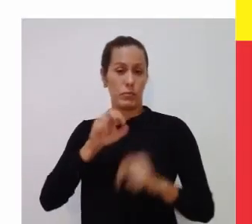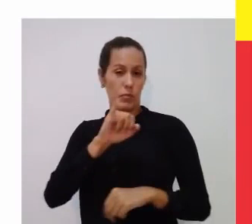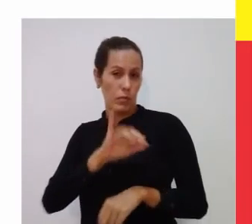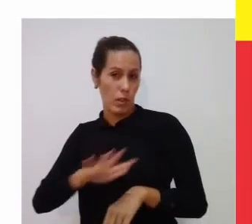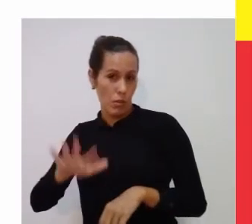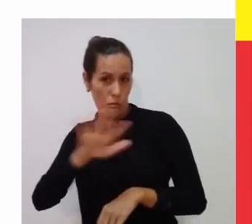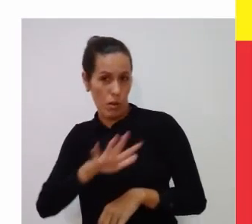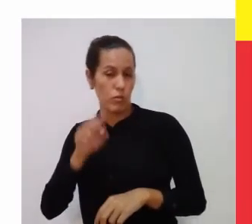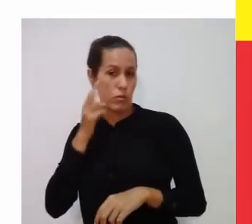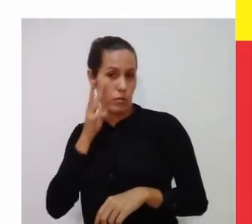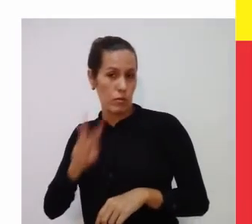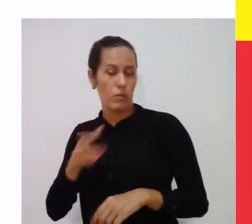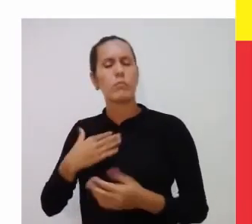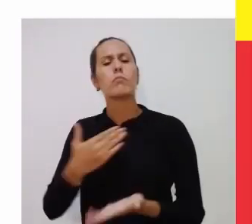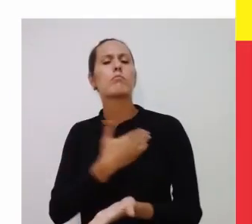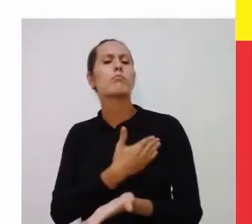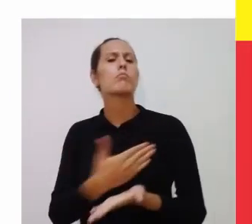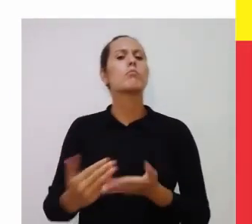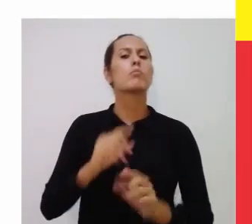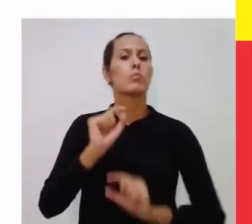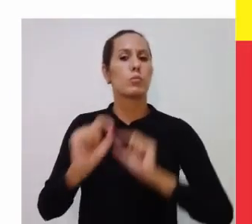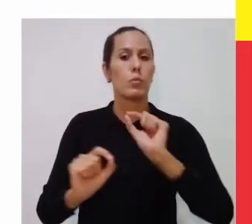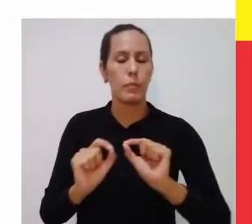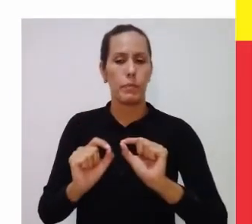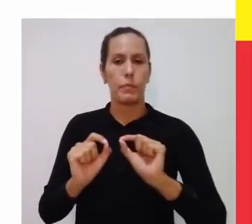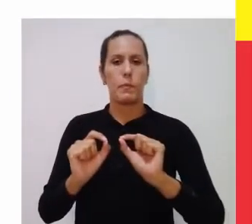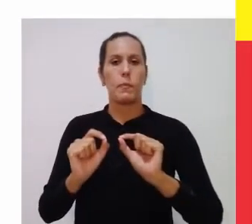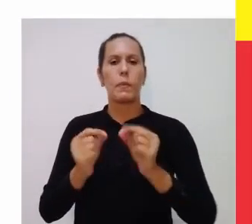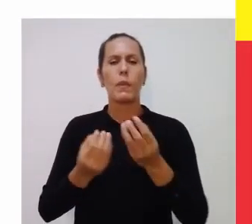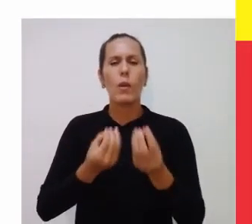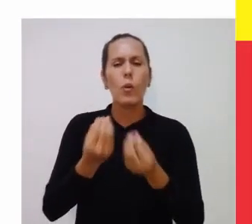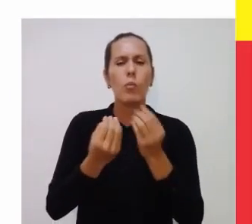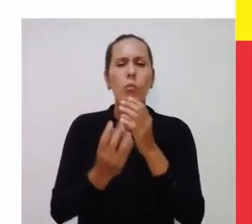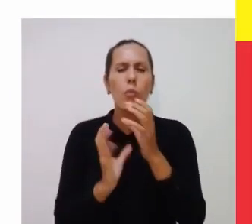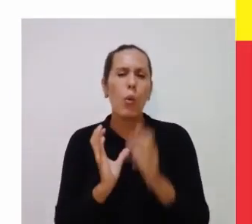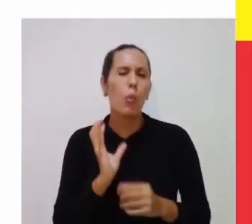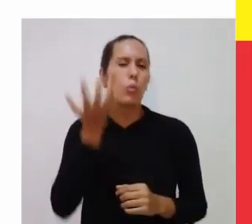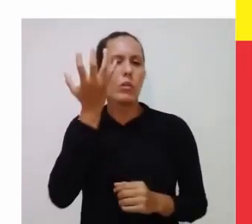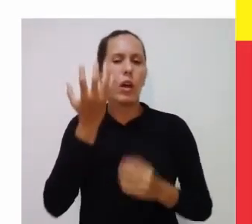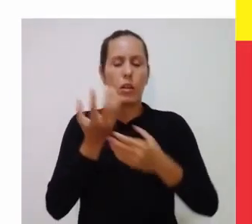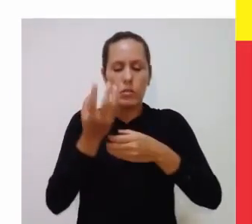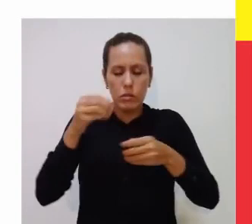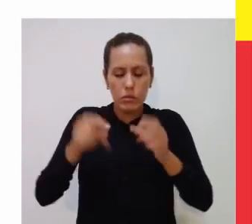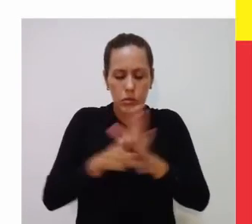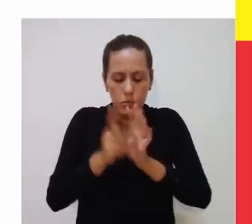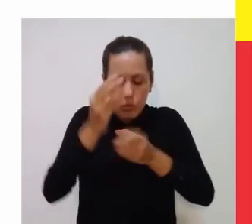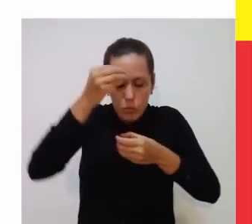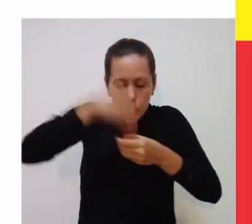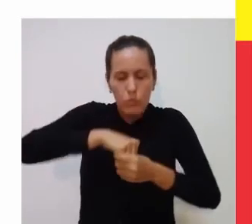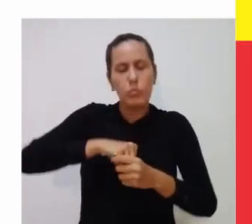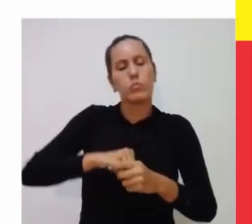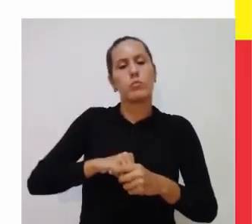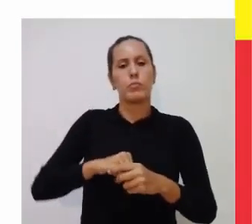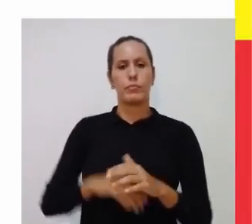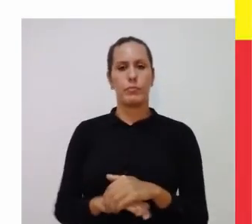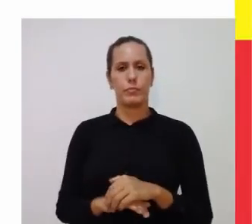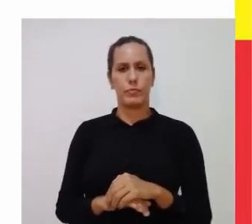que vocês veem na tela, nós vamos começar a observar como funciona a dinâmica endógena. Ok, gente? Vamos lá,